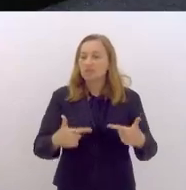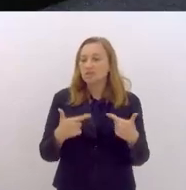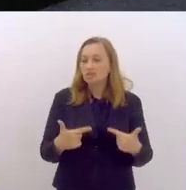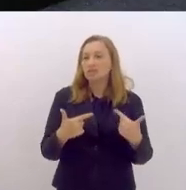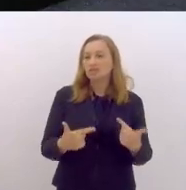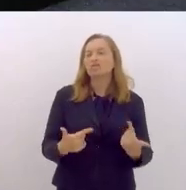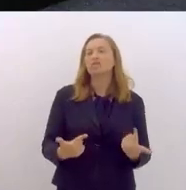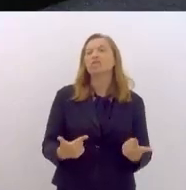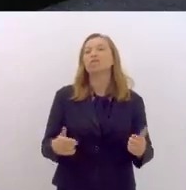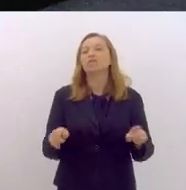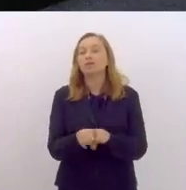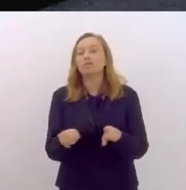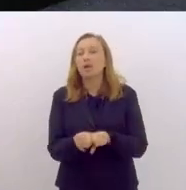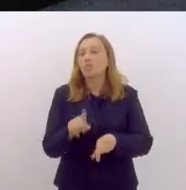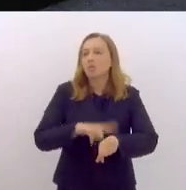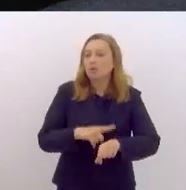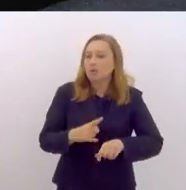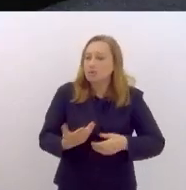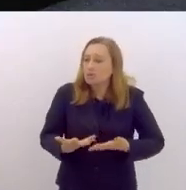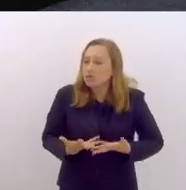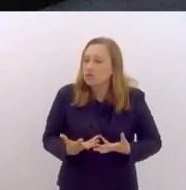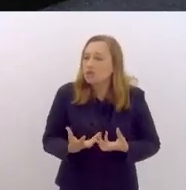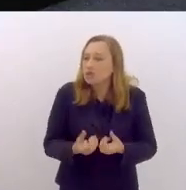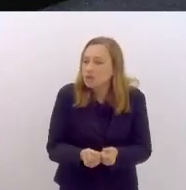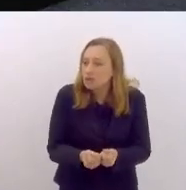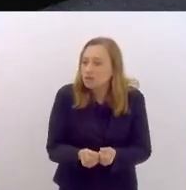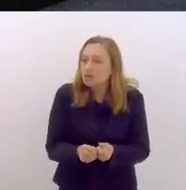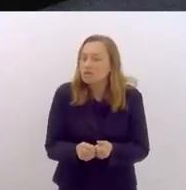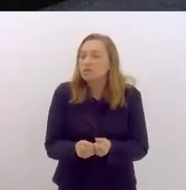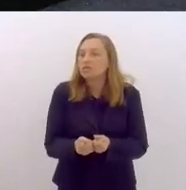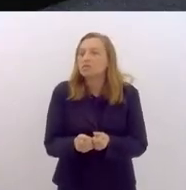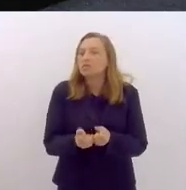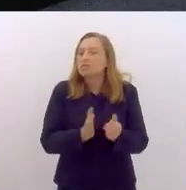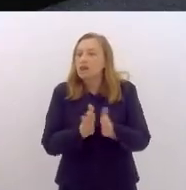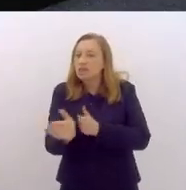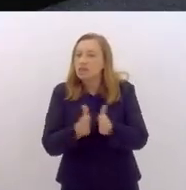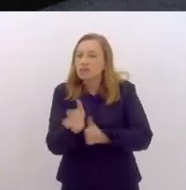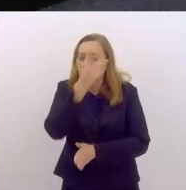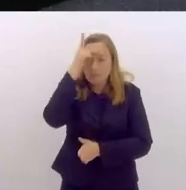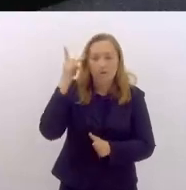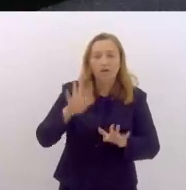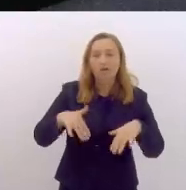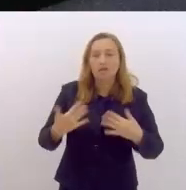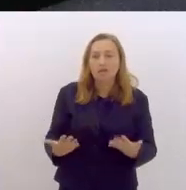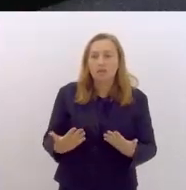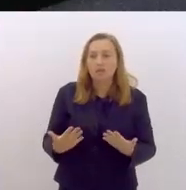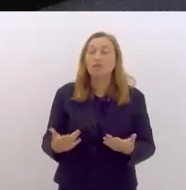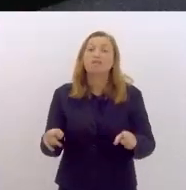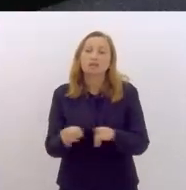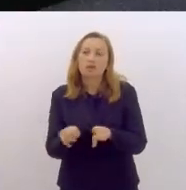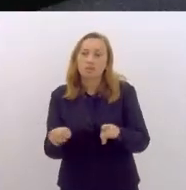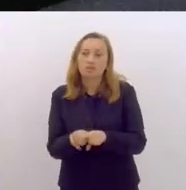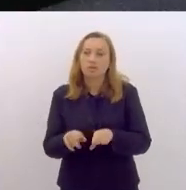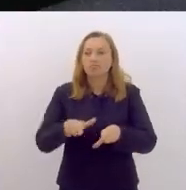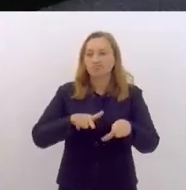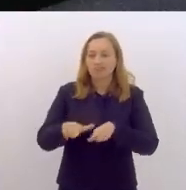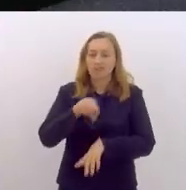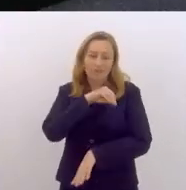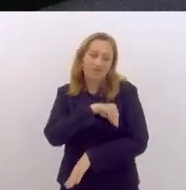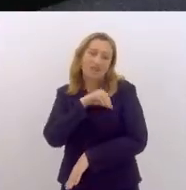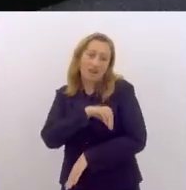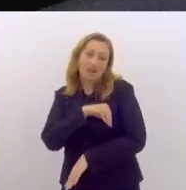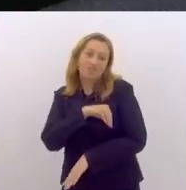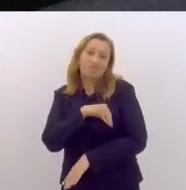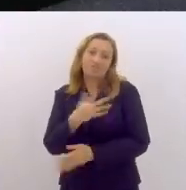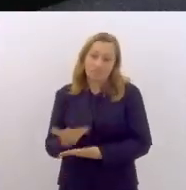entretenimento, ele é um momento de acolhimento, ele é um momento de acesso às pessoas, enfim. E também trabalho e renda, muitas